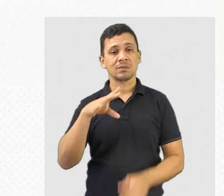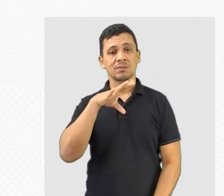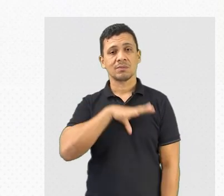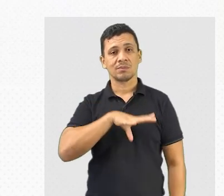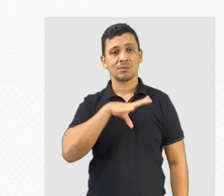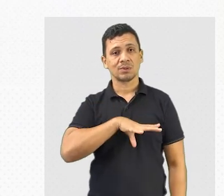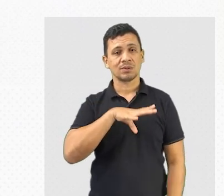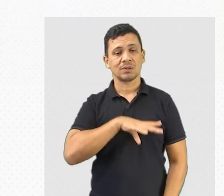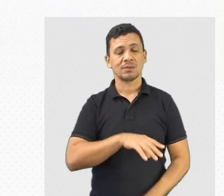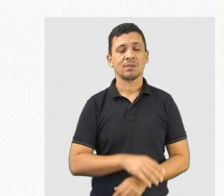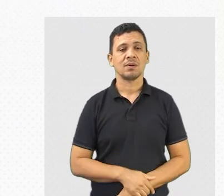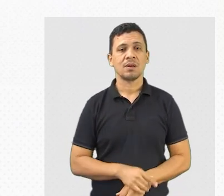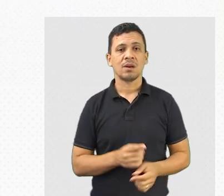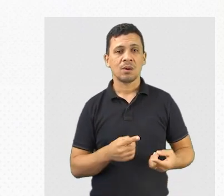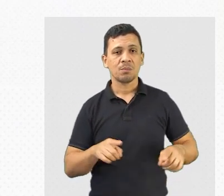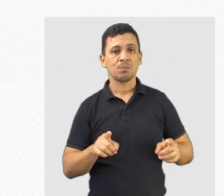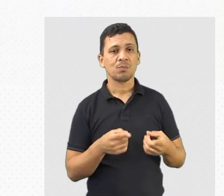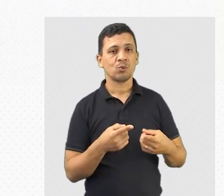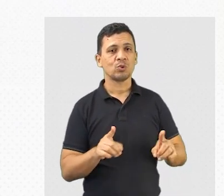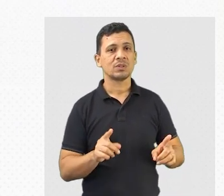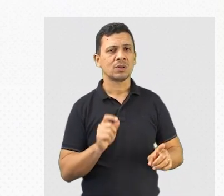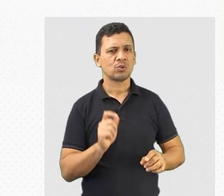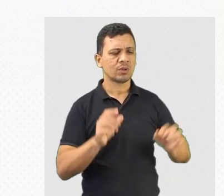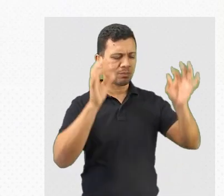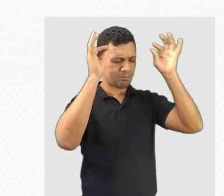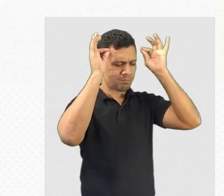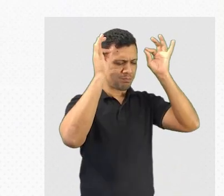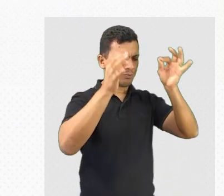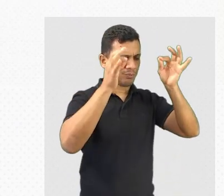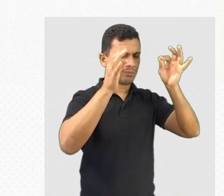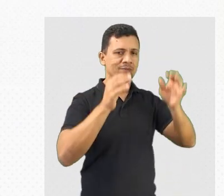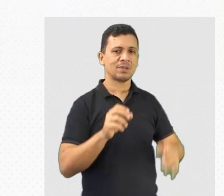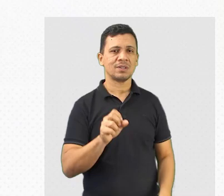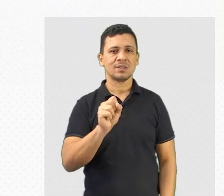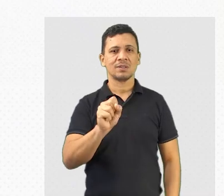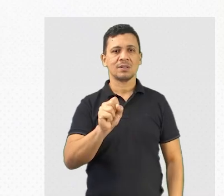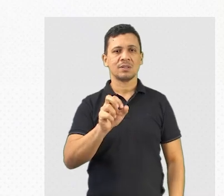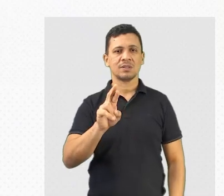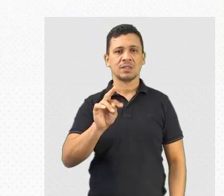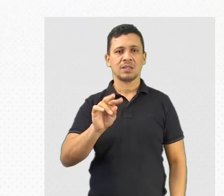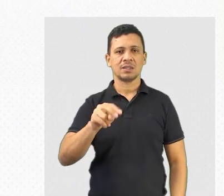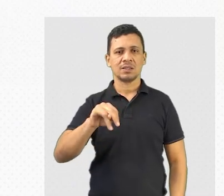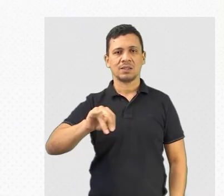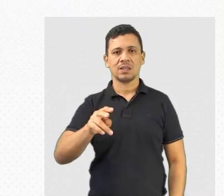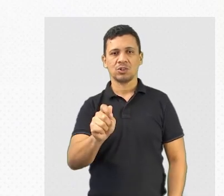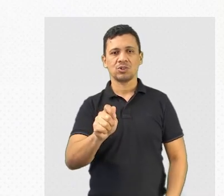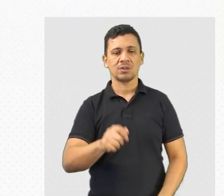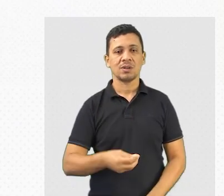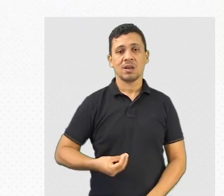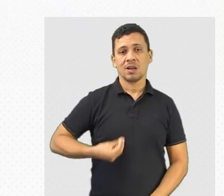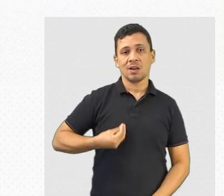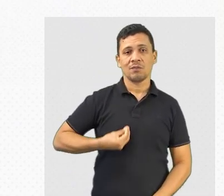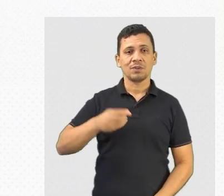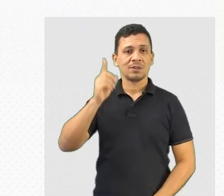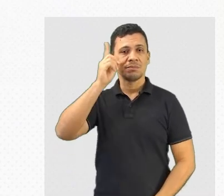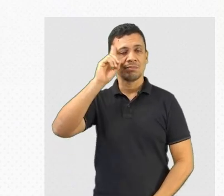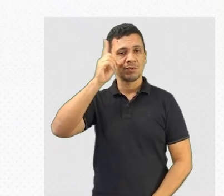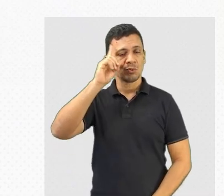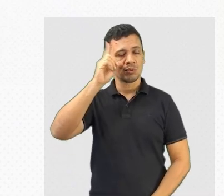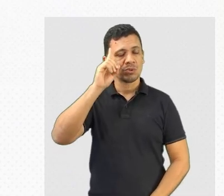português, seriam as músicas sertanejas. É aquela música que retrata a vida do dia a dia, a vida